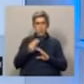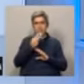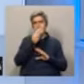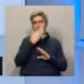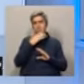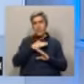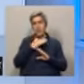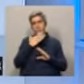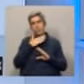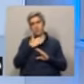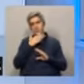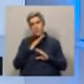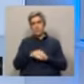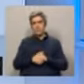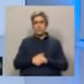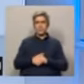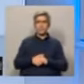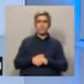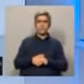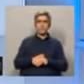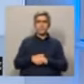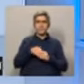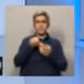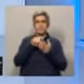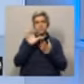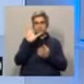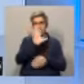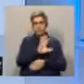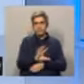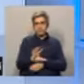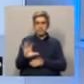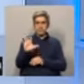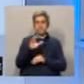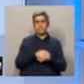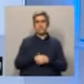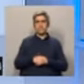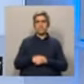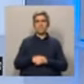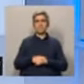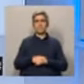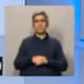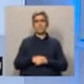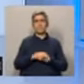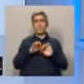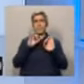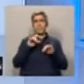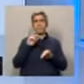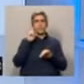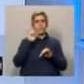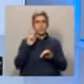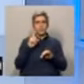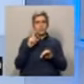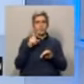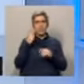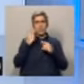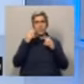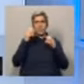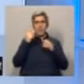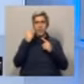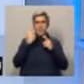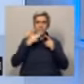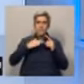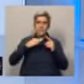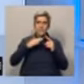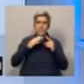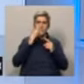a moderado. Quanto à zona centro, aqui, em princípio, poderá então, ao final do dia, ocorrer alguma precipitação fraca aqui, mais